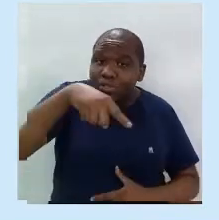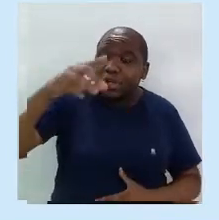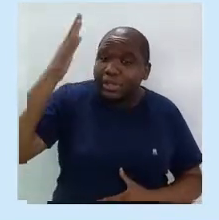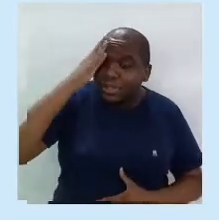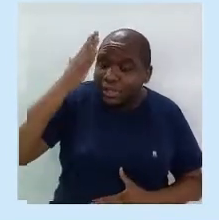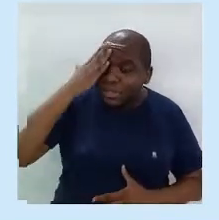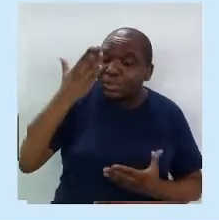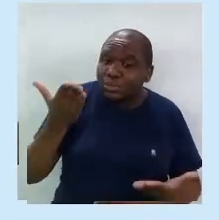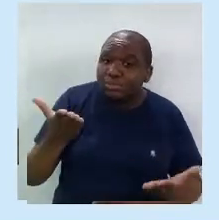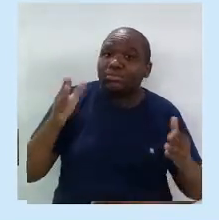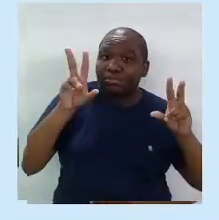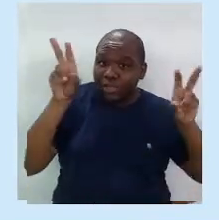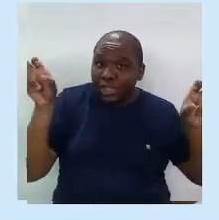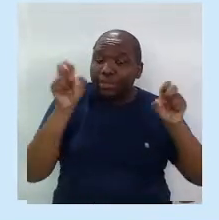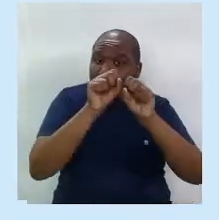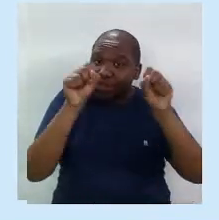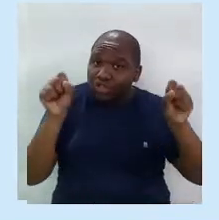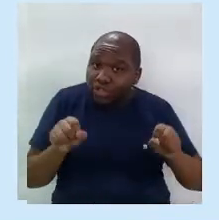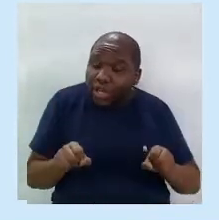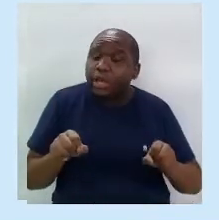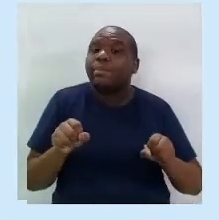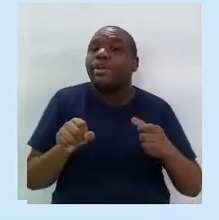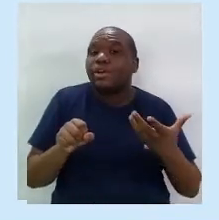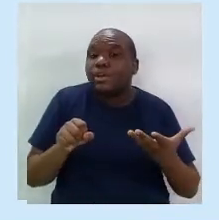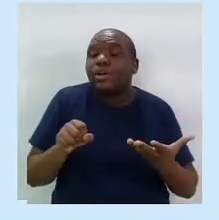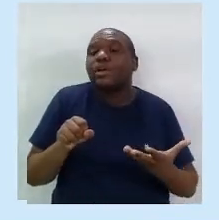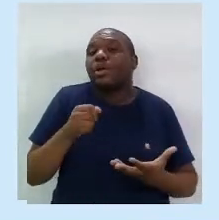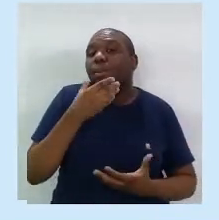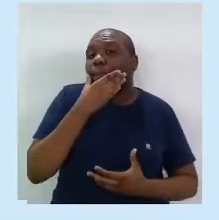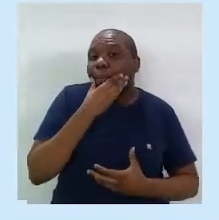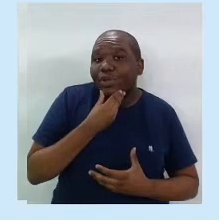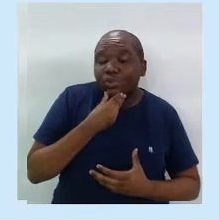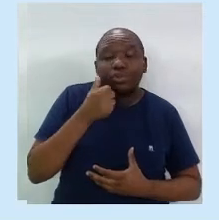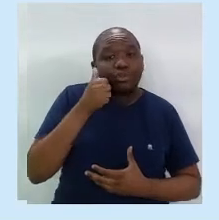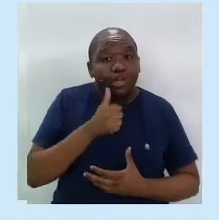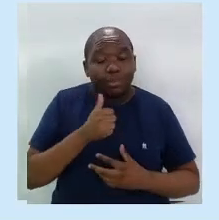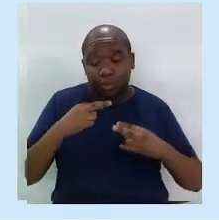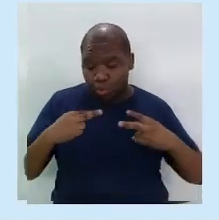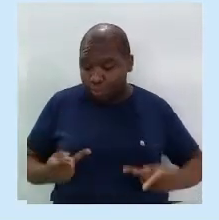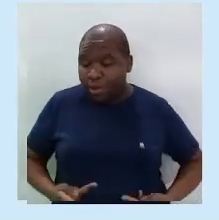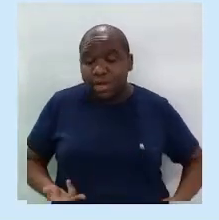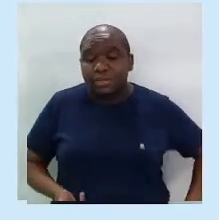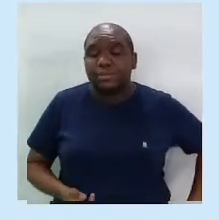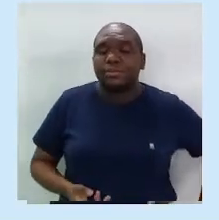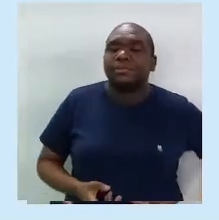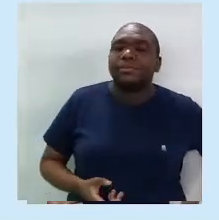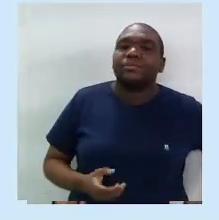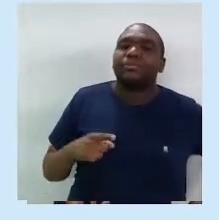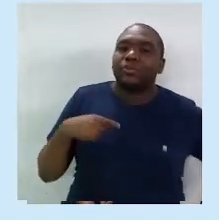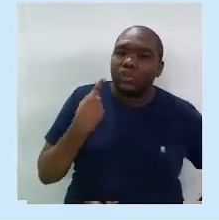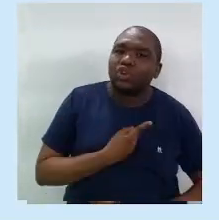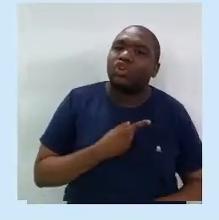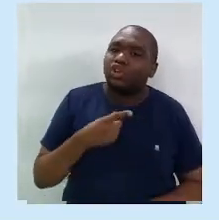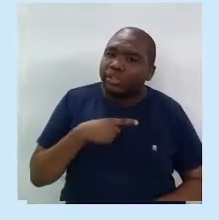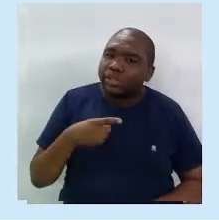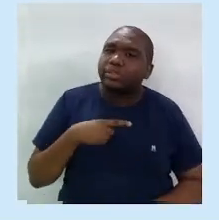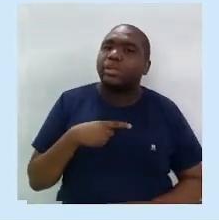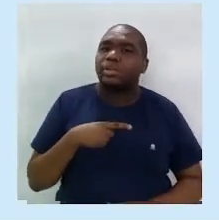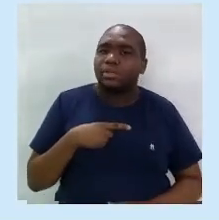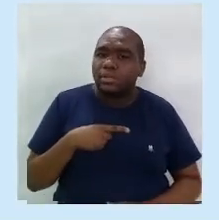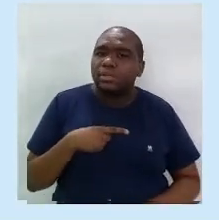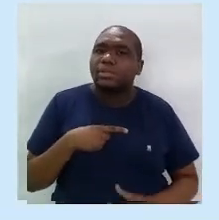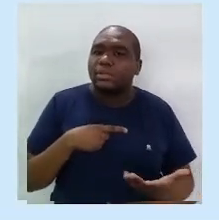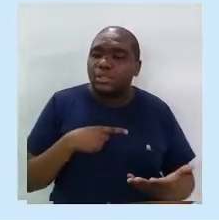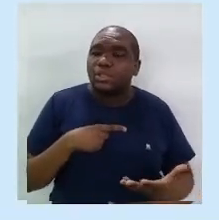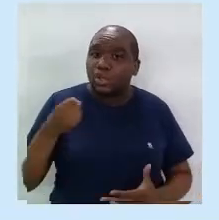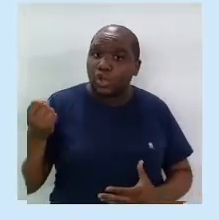tenham entendido bem essa questão do sistema reprodutor, né, humano, né, onde a gente tem a